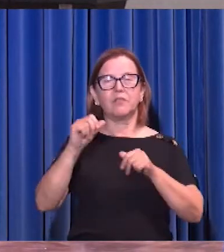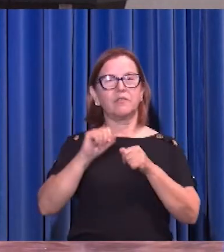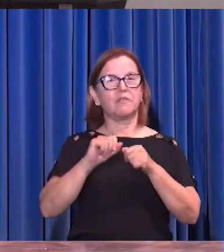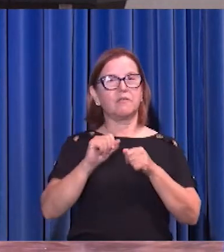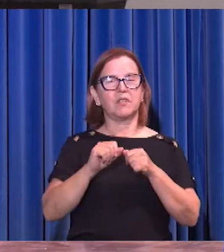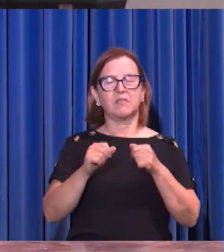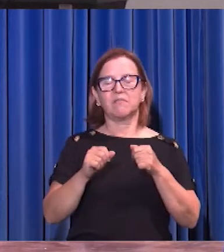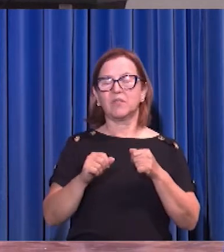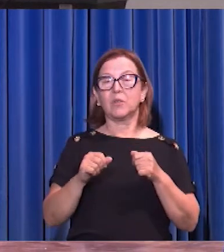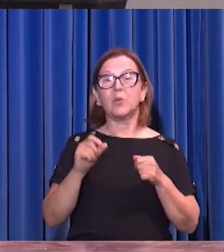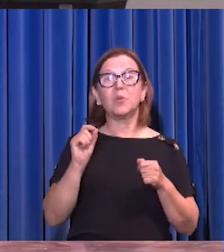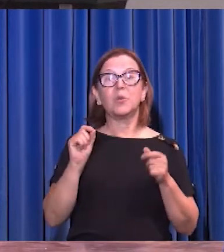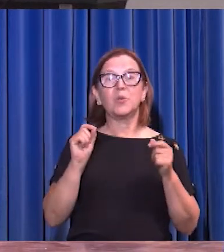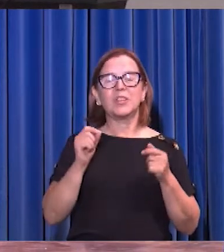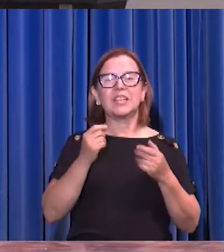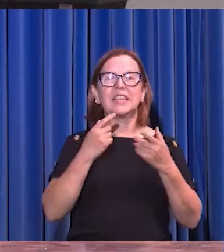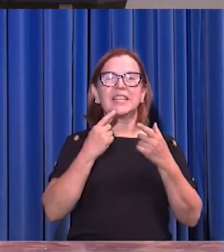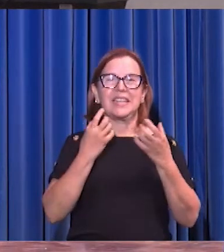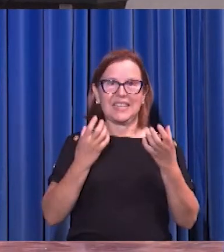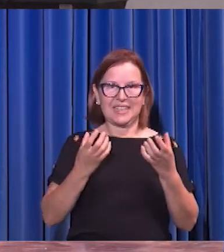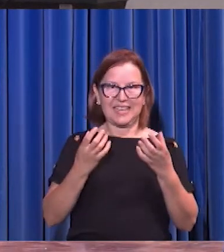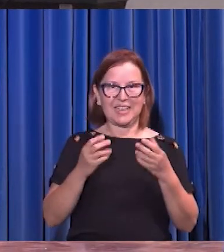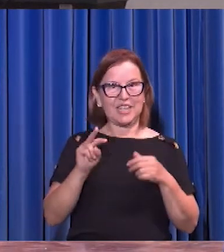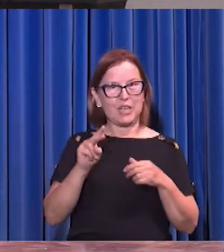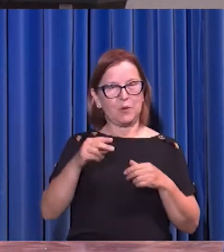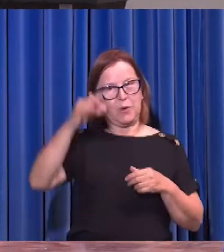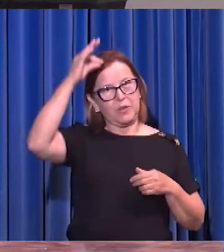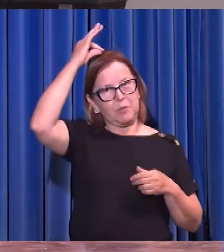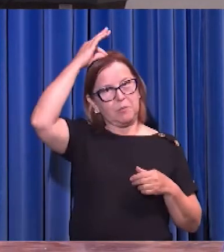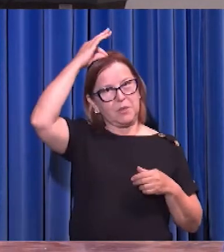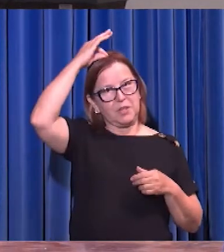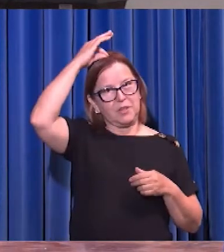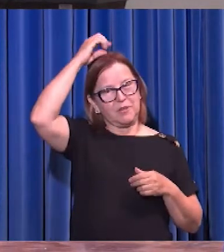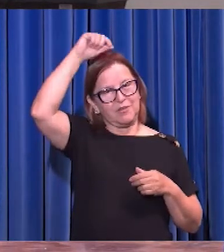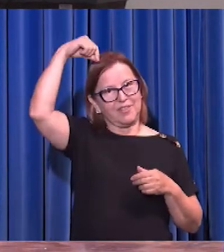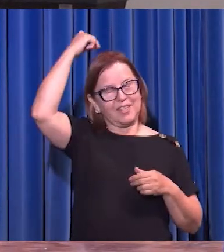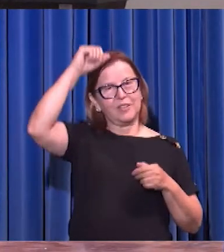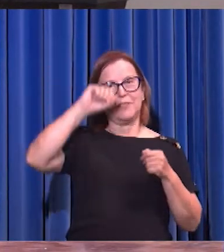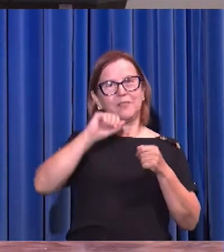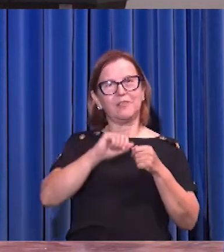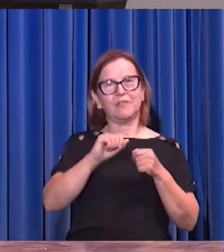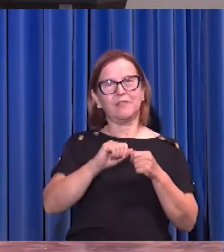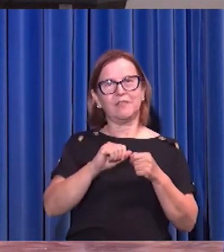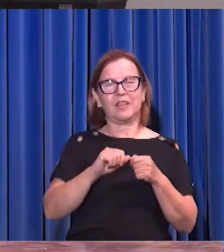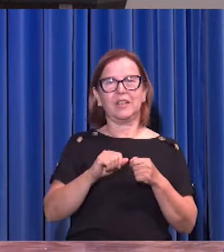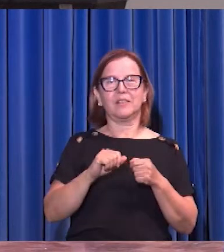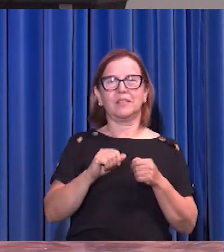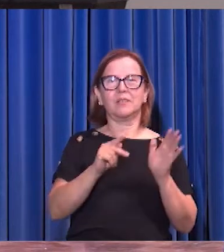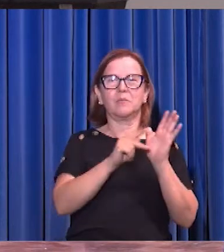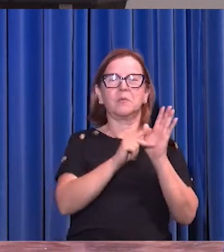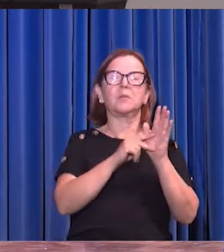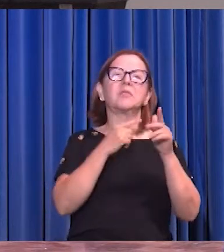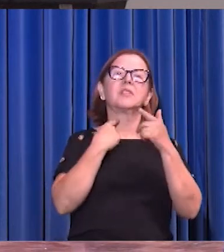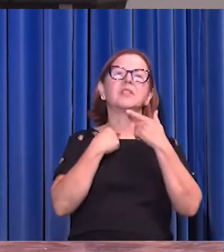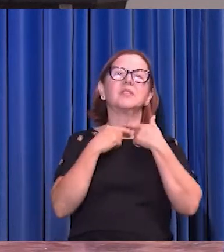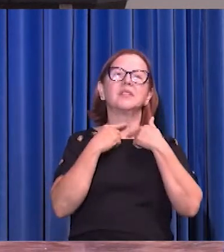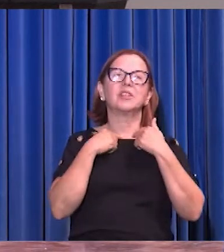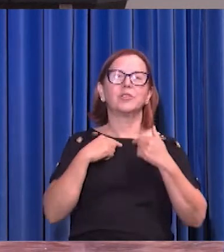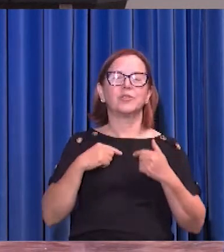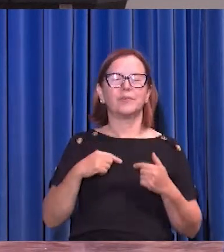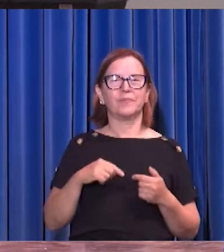assim também como o Espírito faz. Sua operação, ou seja, do Espírito, ela é